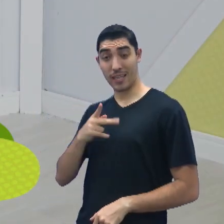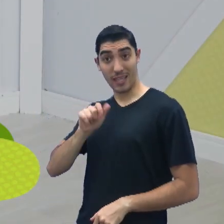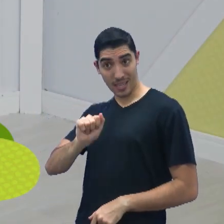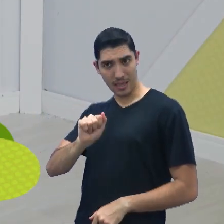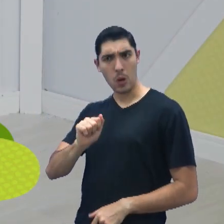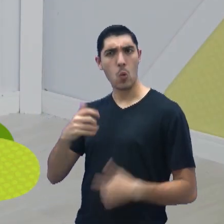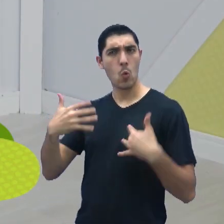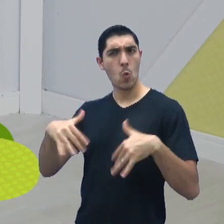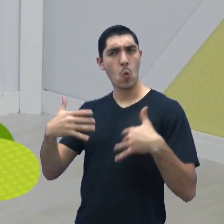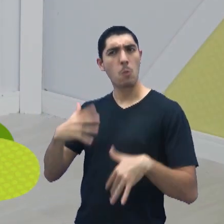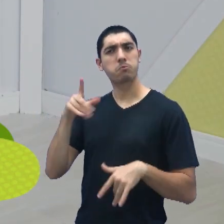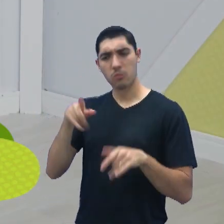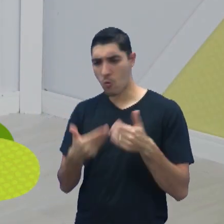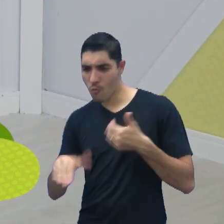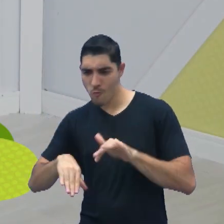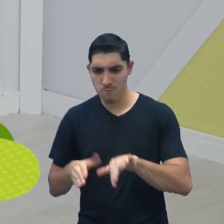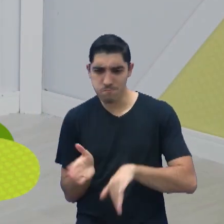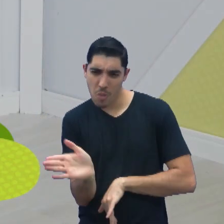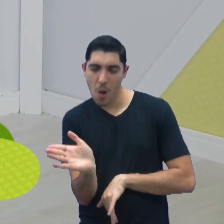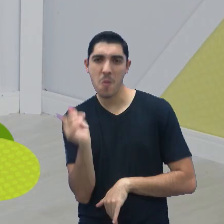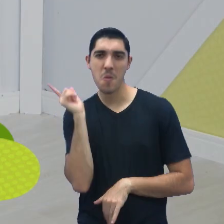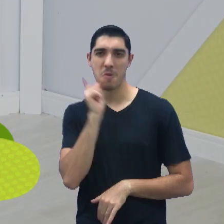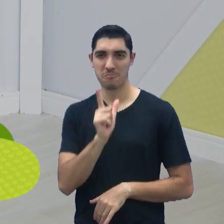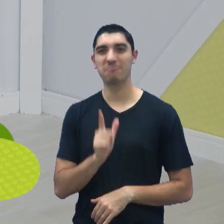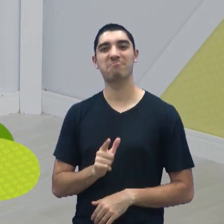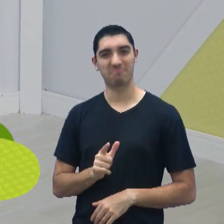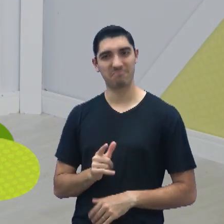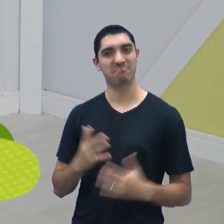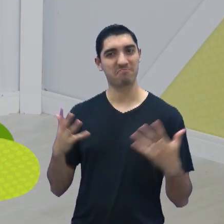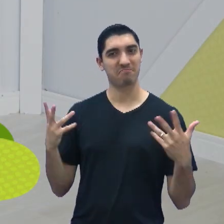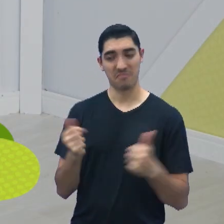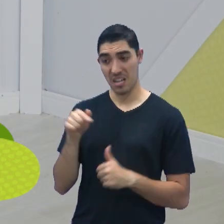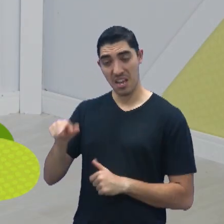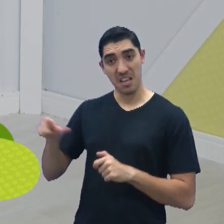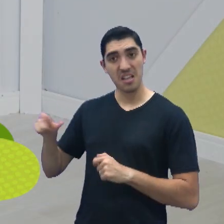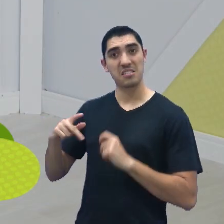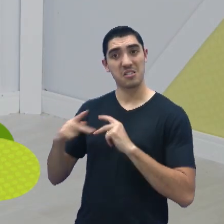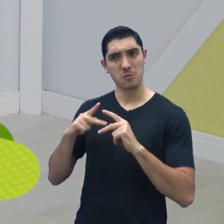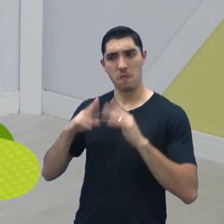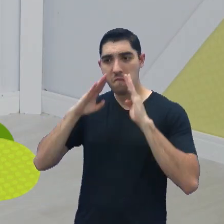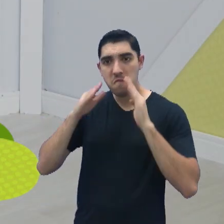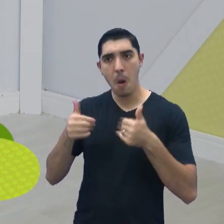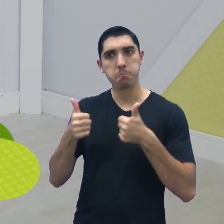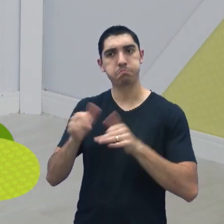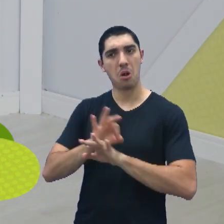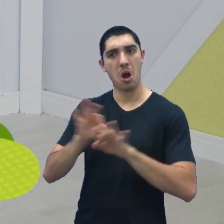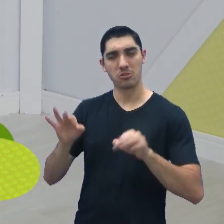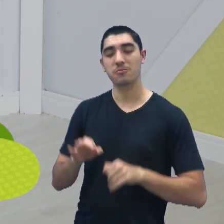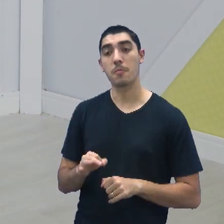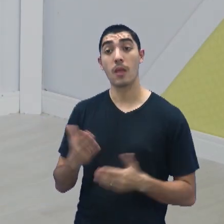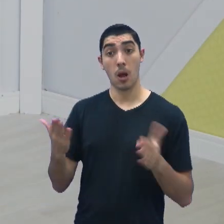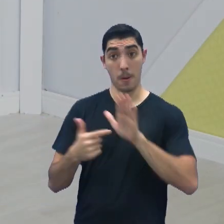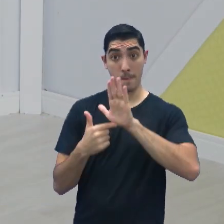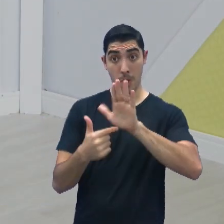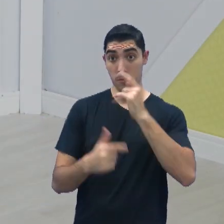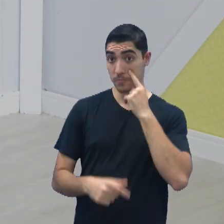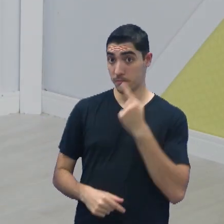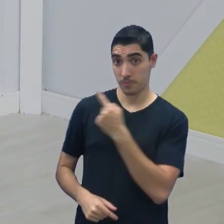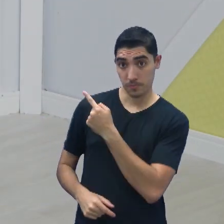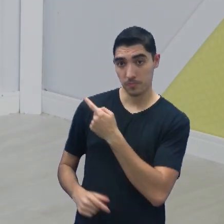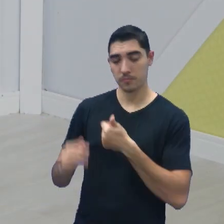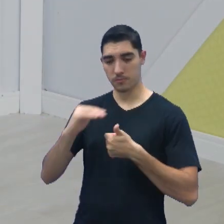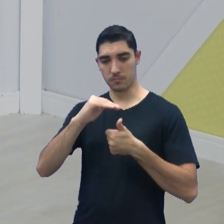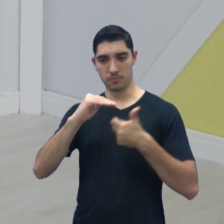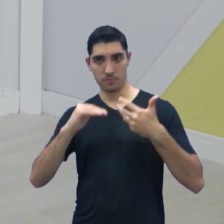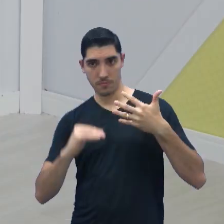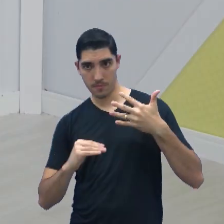para poder fazer o primeiro gol. Realmente muito focadas as meninas, fazendo uma bela apresentação. Rodrigo, coloca pra gente, por favor, a classificação do